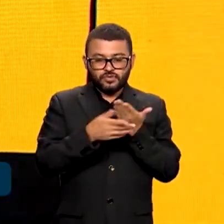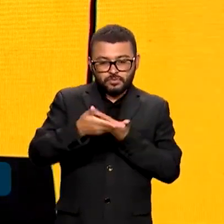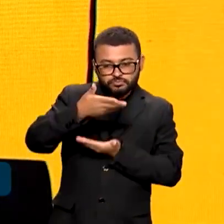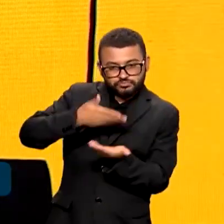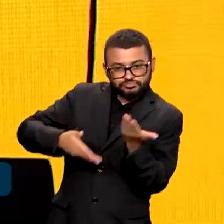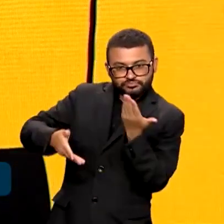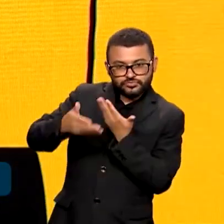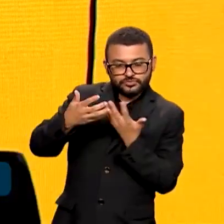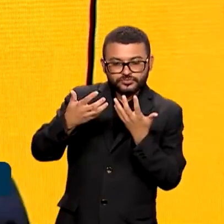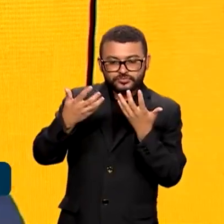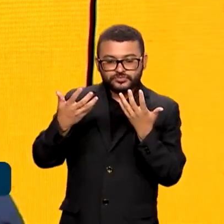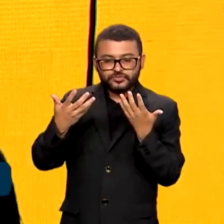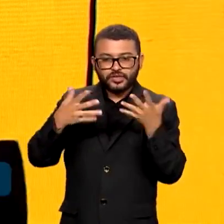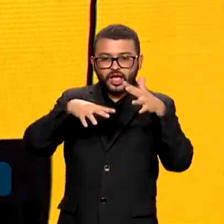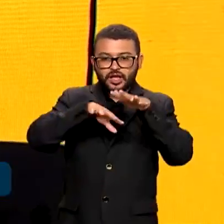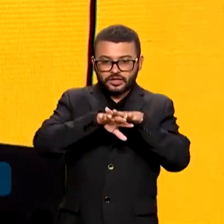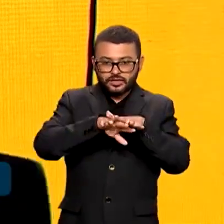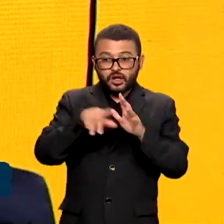transversais e